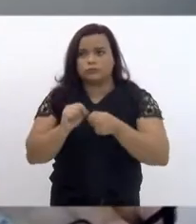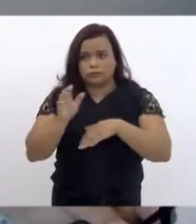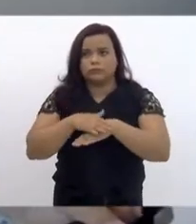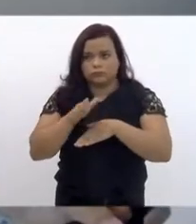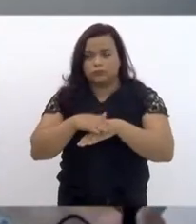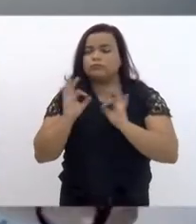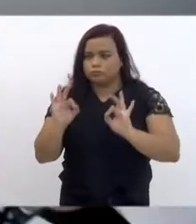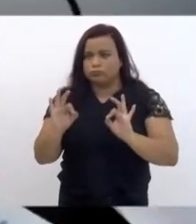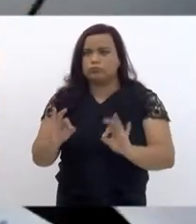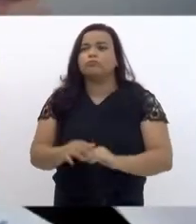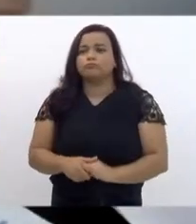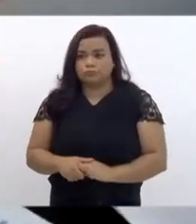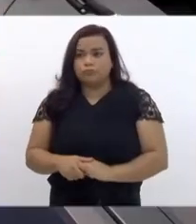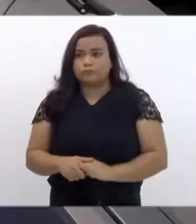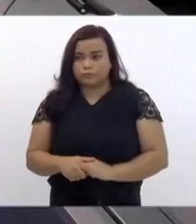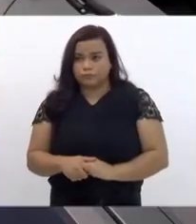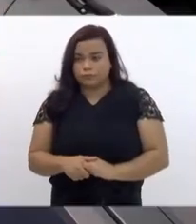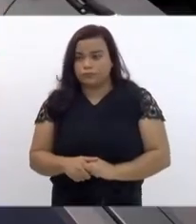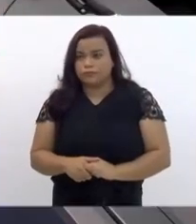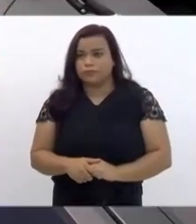Pode ser. Não está.